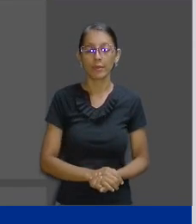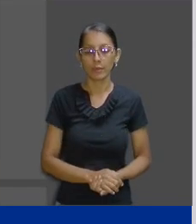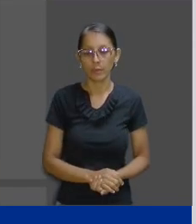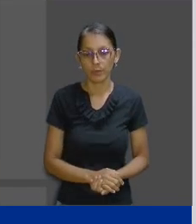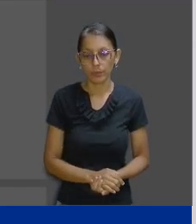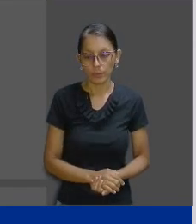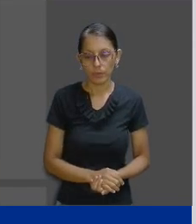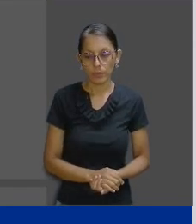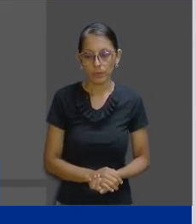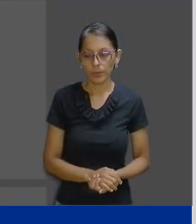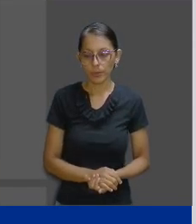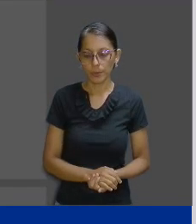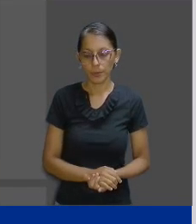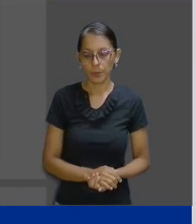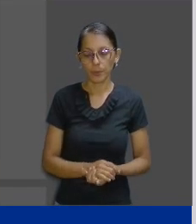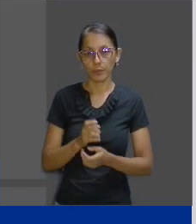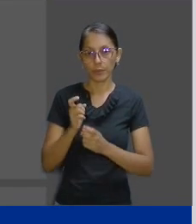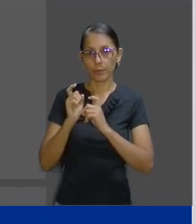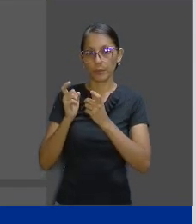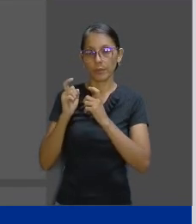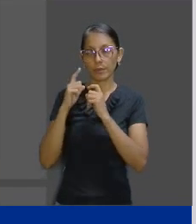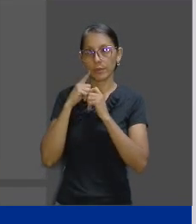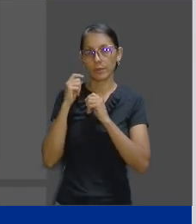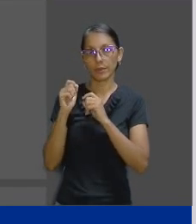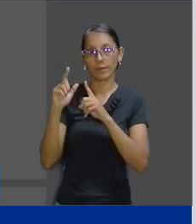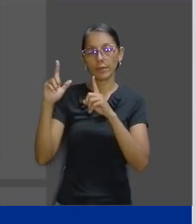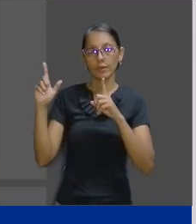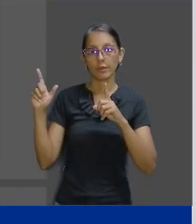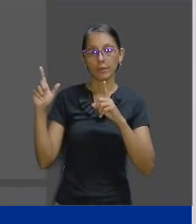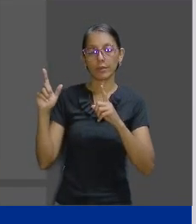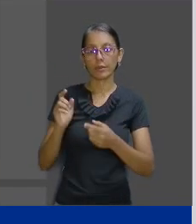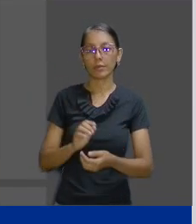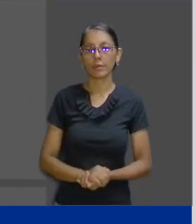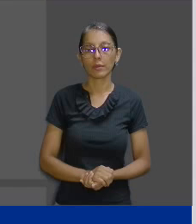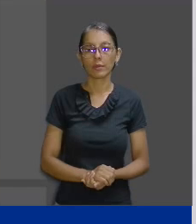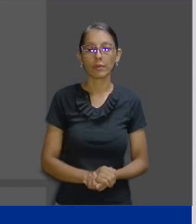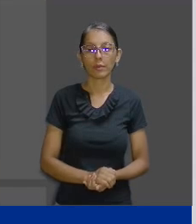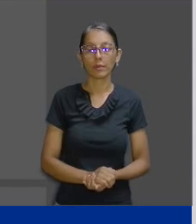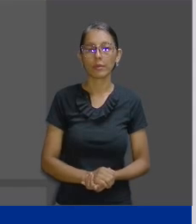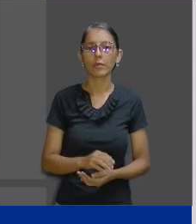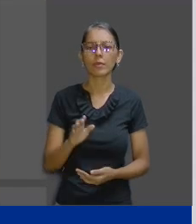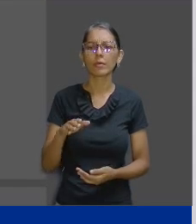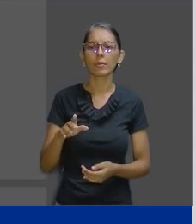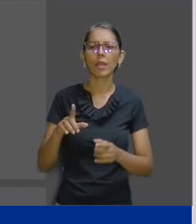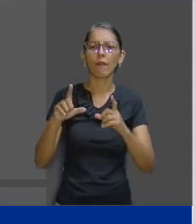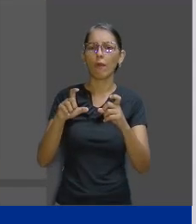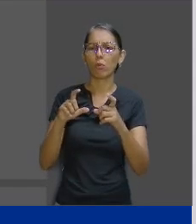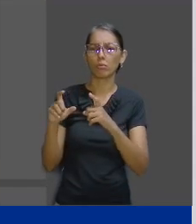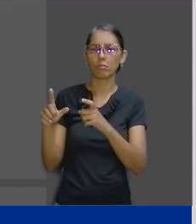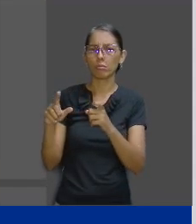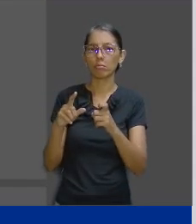seguinte fala de Júlio. Leonardo, bate uma foto aí do pessoal que tu está transportando.